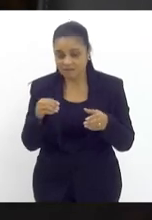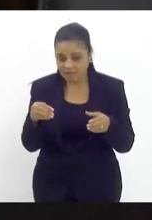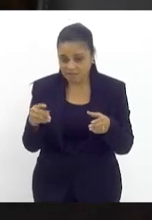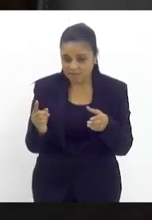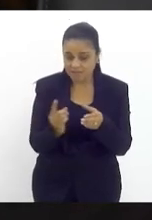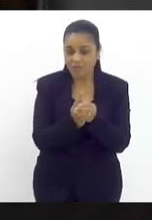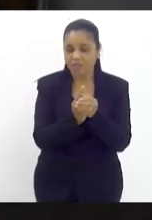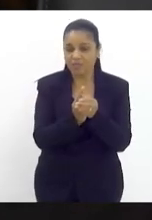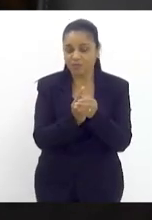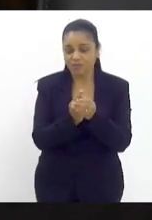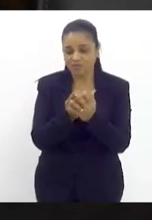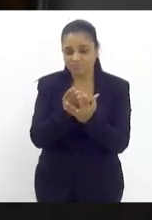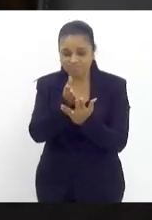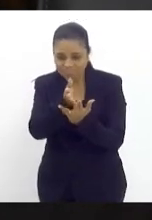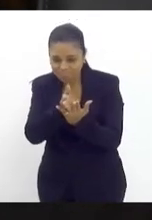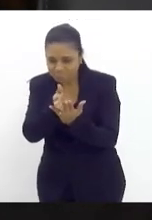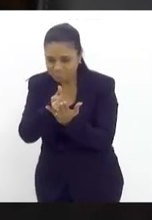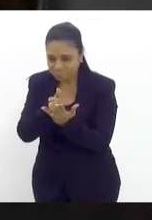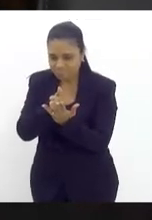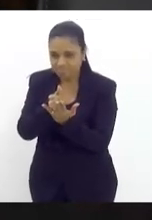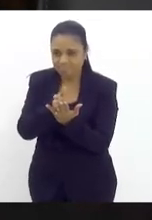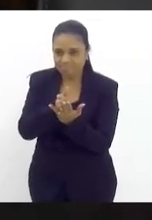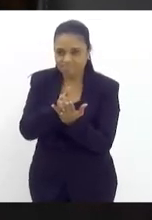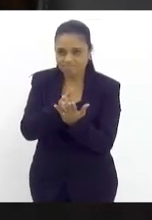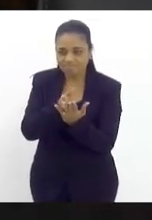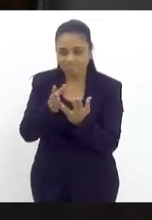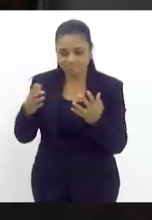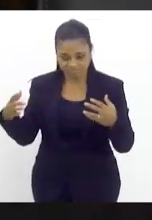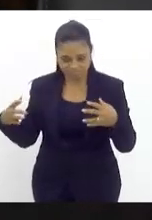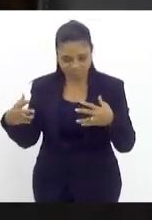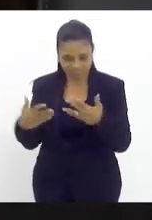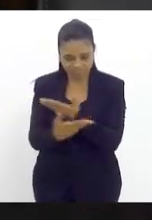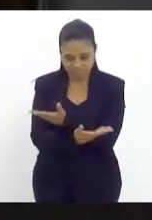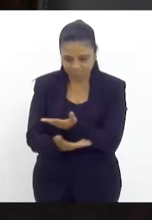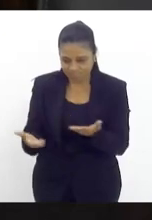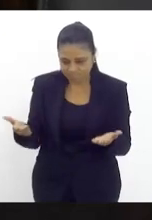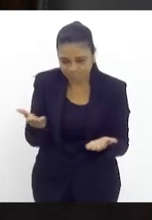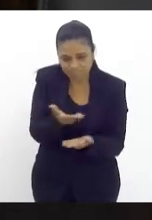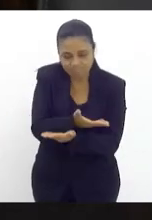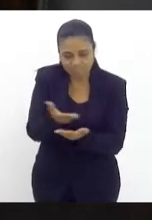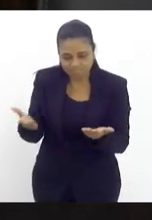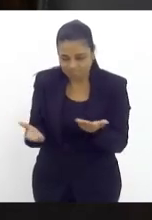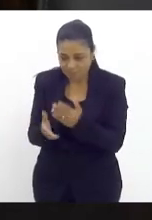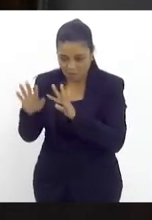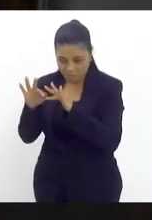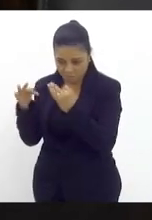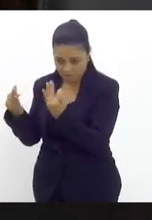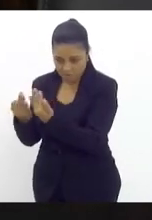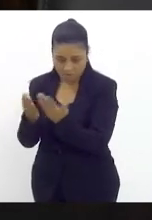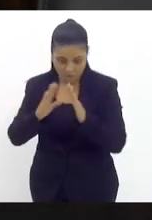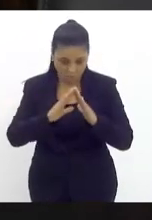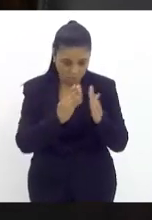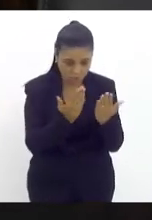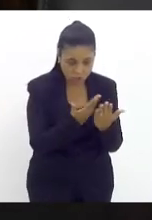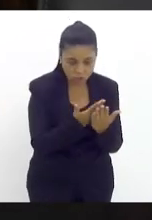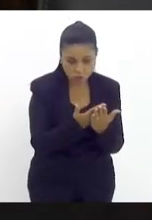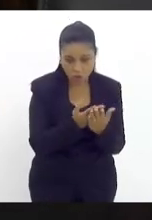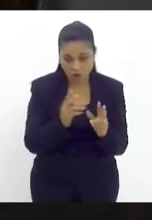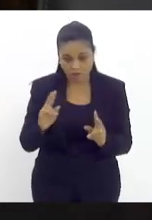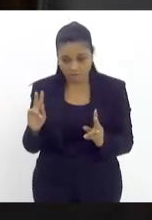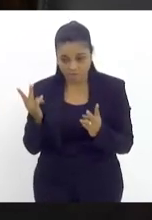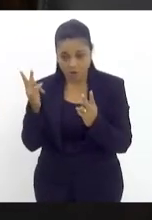desses dois meios que se conversam e que comungam dos mesmos valores, ela vai desenvolvendo